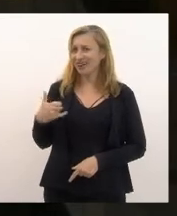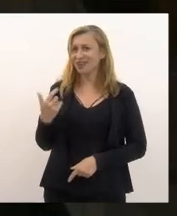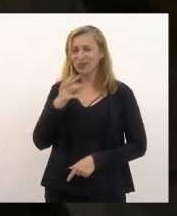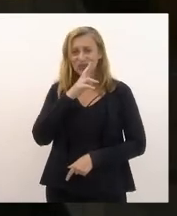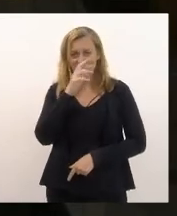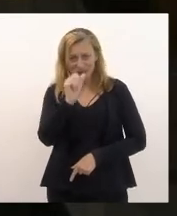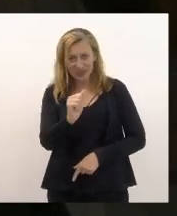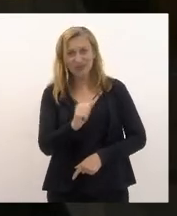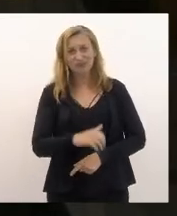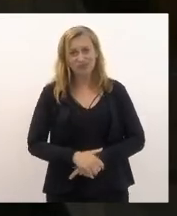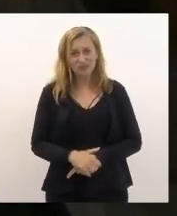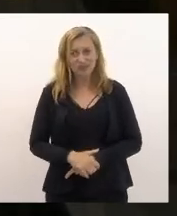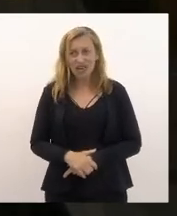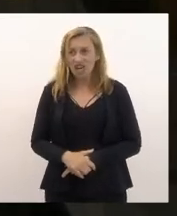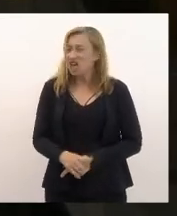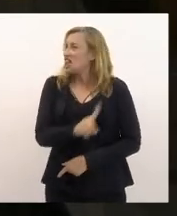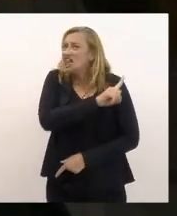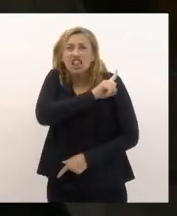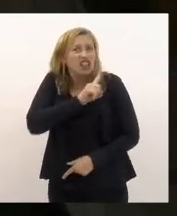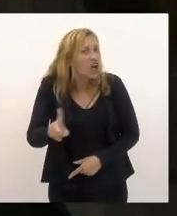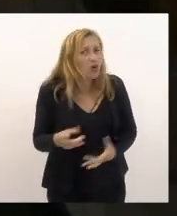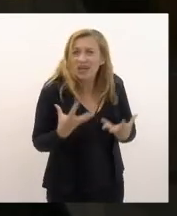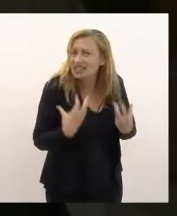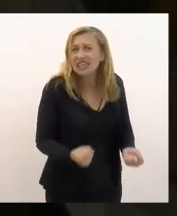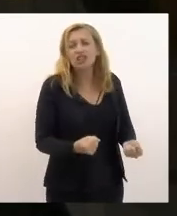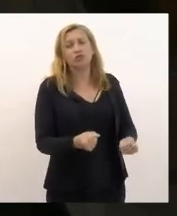Amorim, e